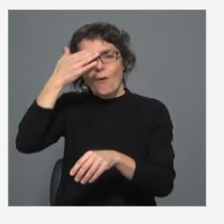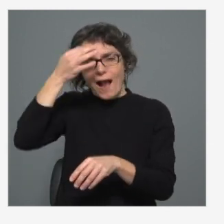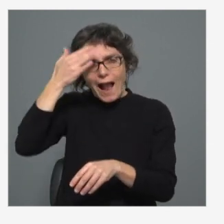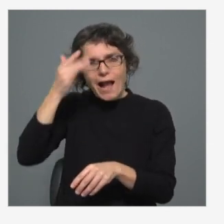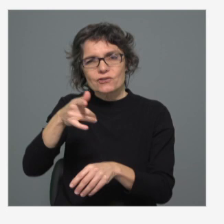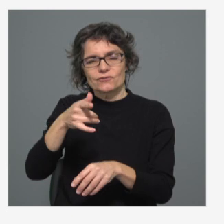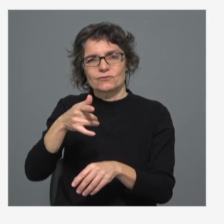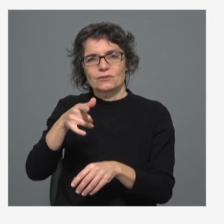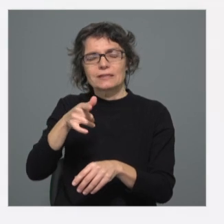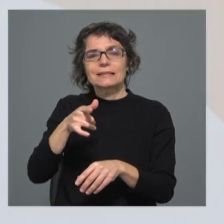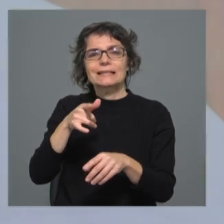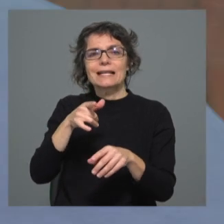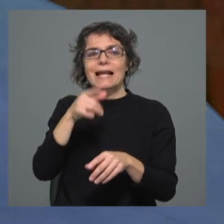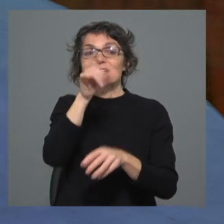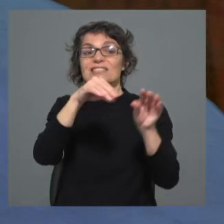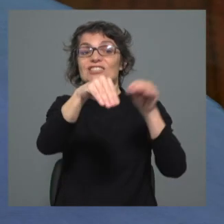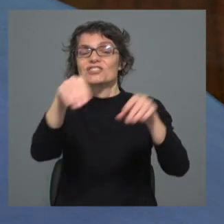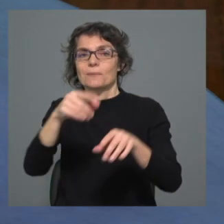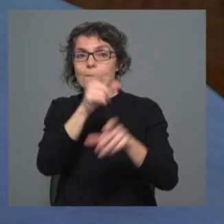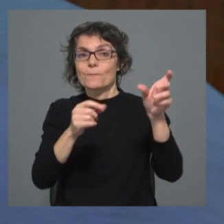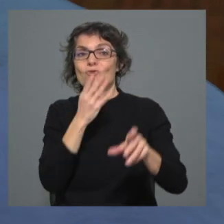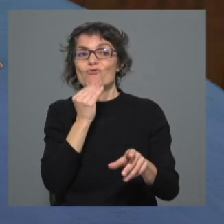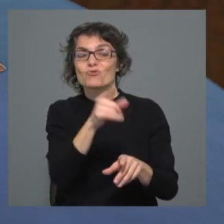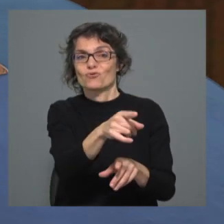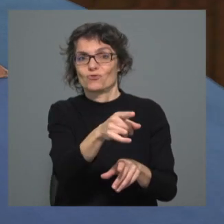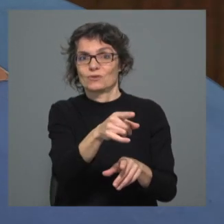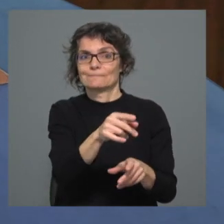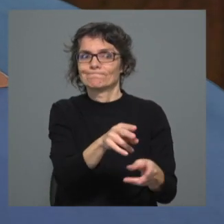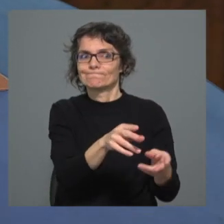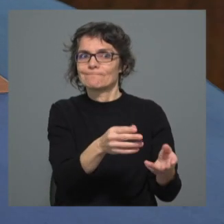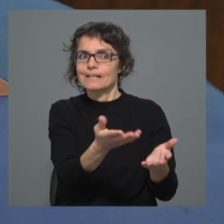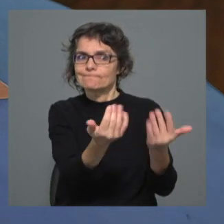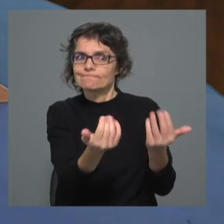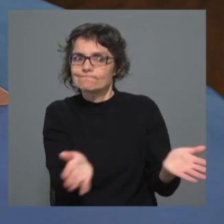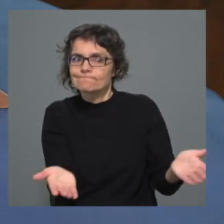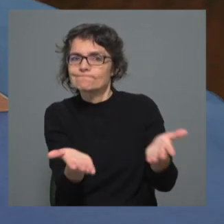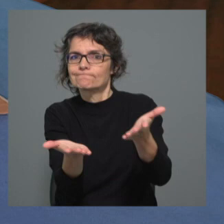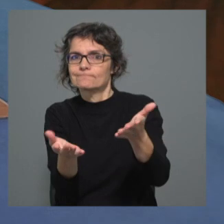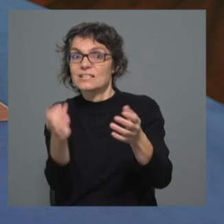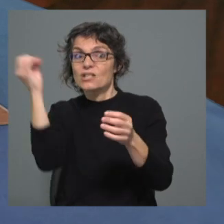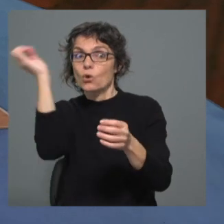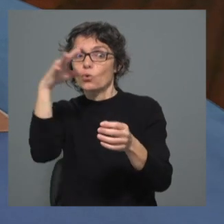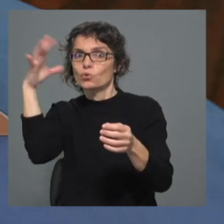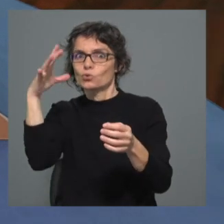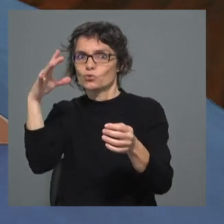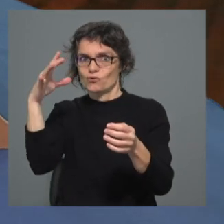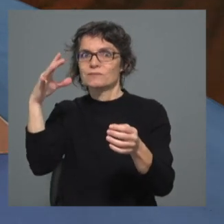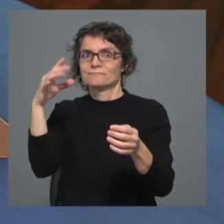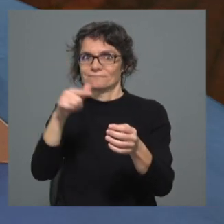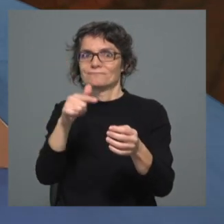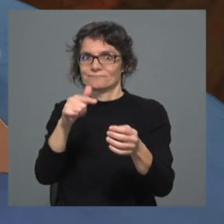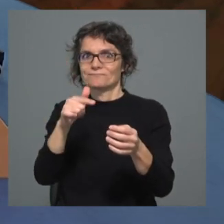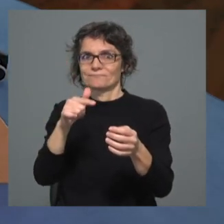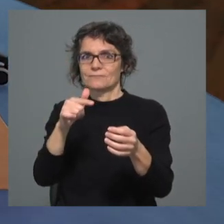as populações judaicas a viver aí, porque se sentiam de alguma forma ofuscadas pela